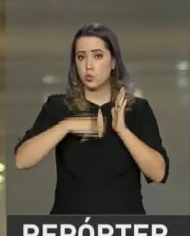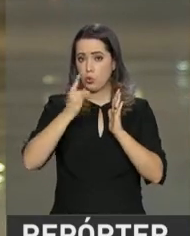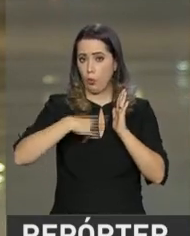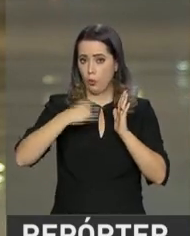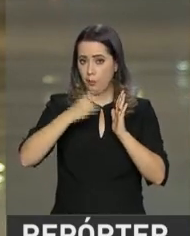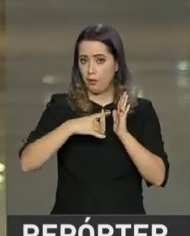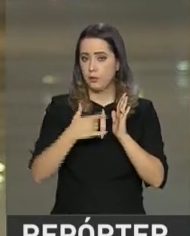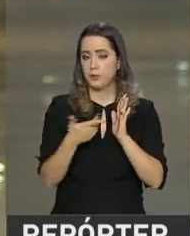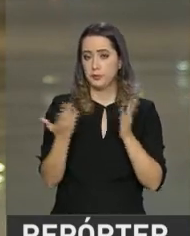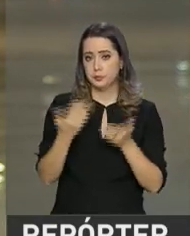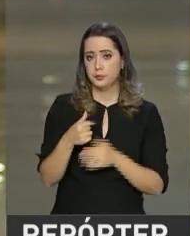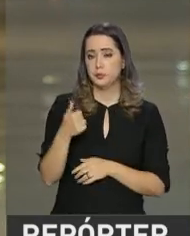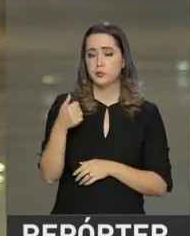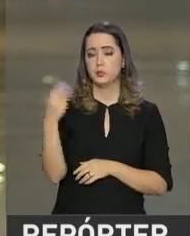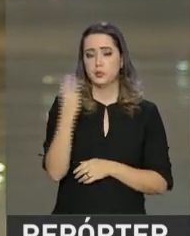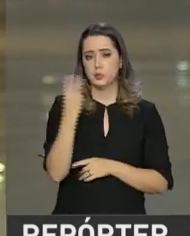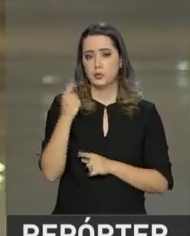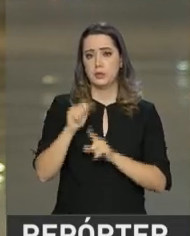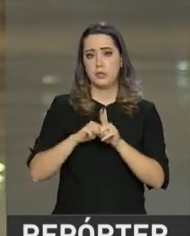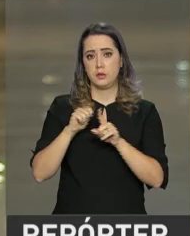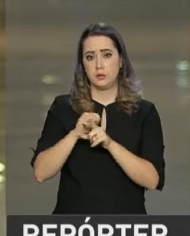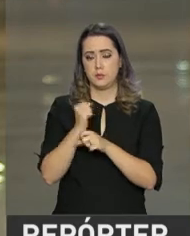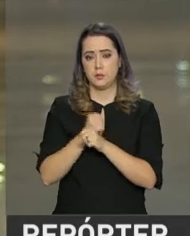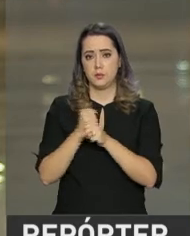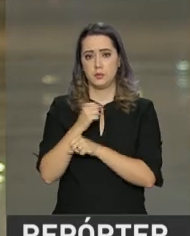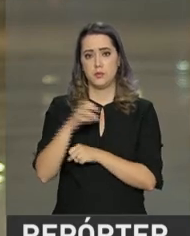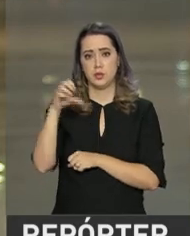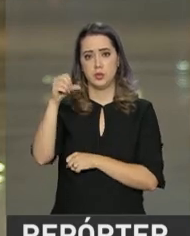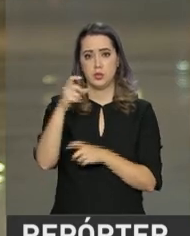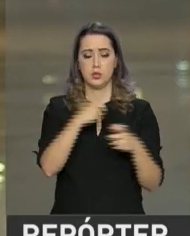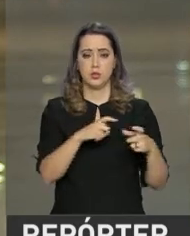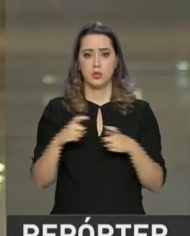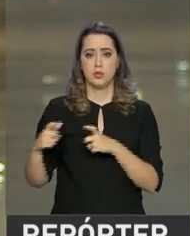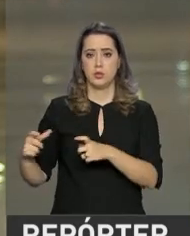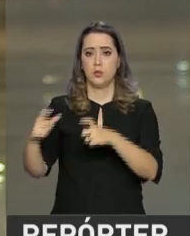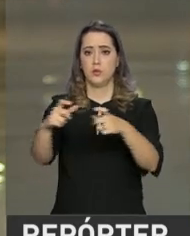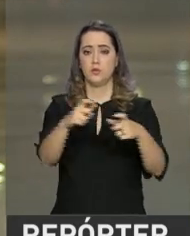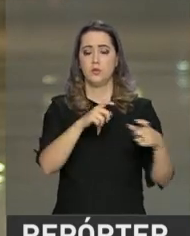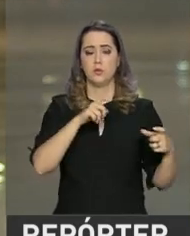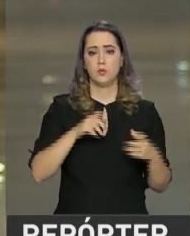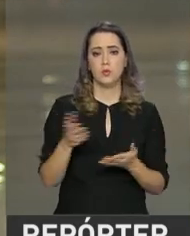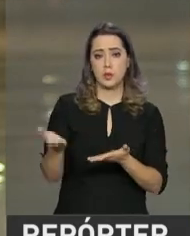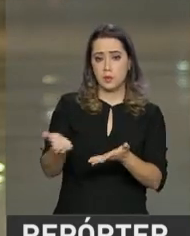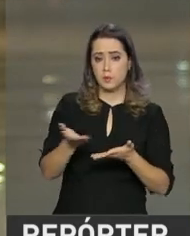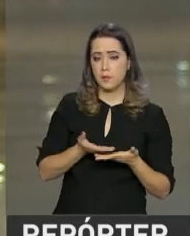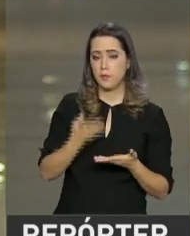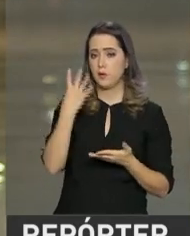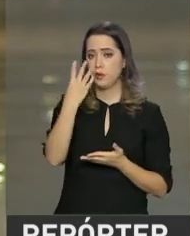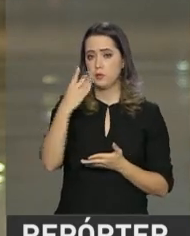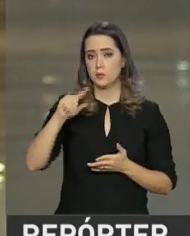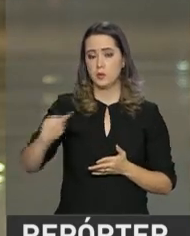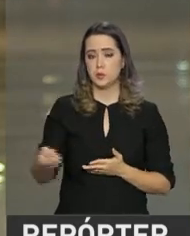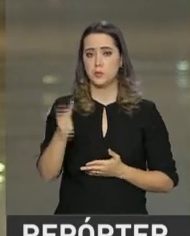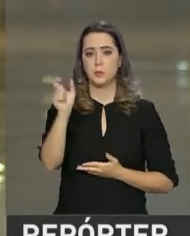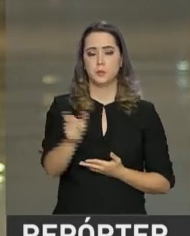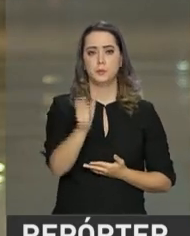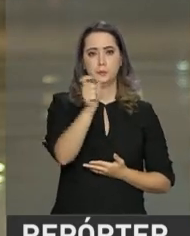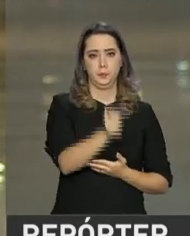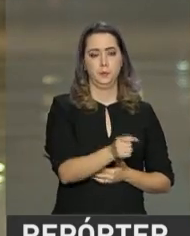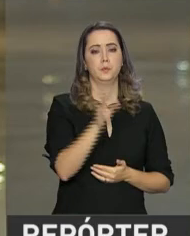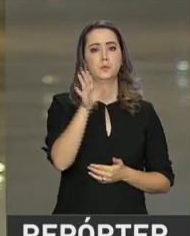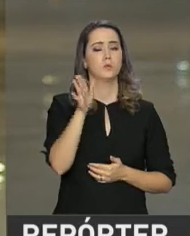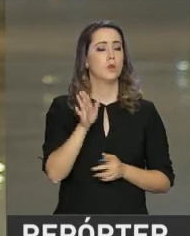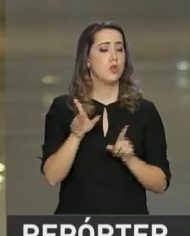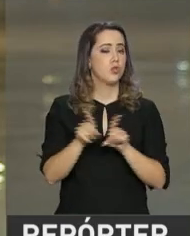deste ano foram construídos nove abrigos que acolhem cerca de 4 mil venezuelanos que estão